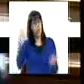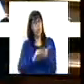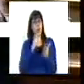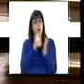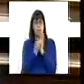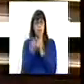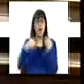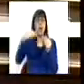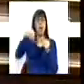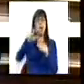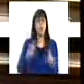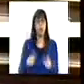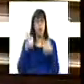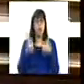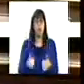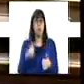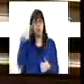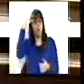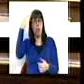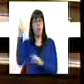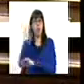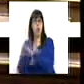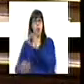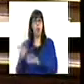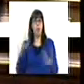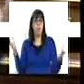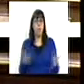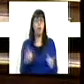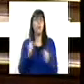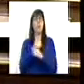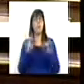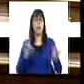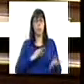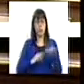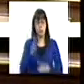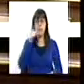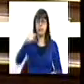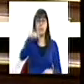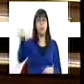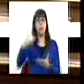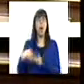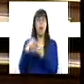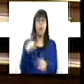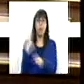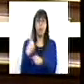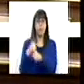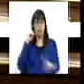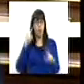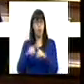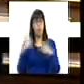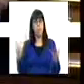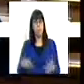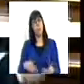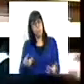inventar medidas adicionais para o bom gozo da União Europeia? Que tal, senhoras e senhores deputados, os senhores contribuírem também para esse